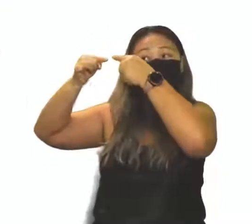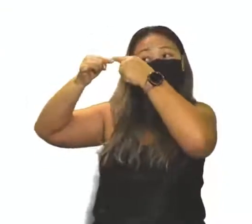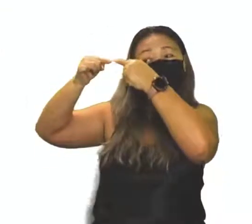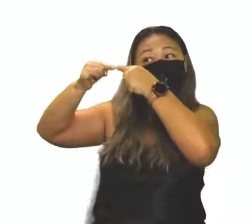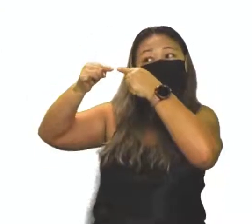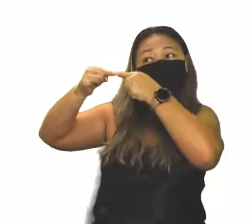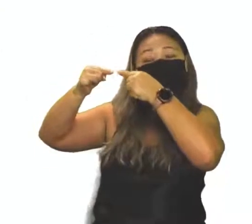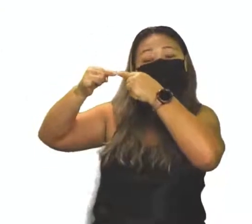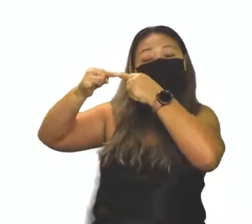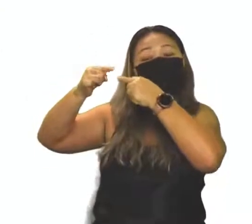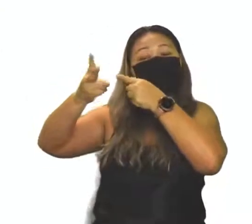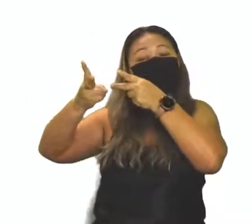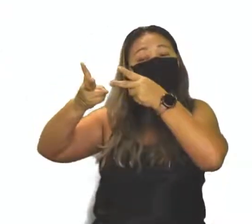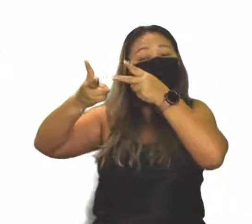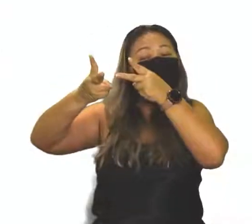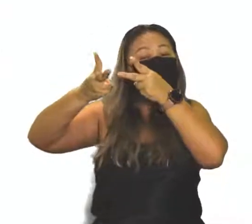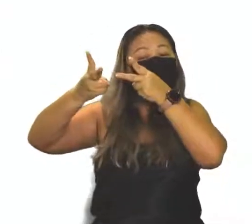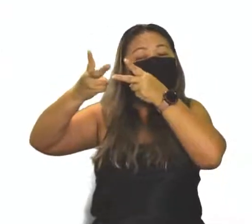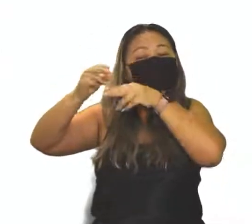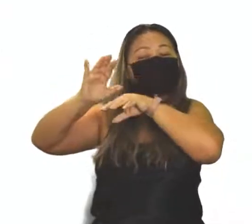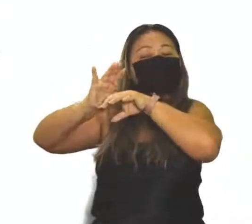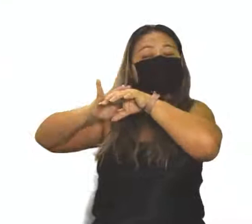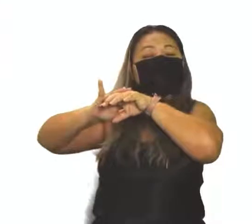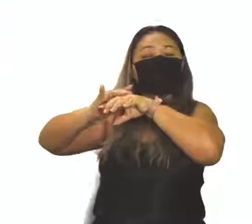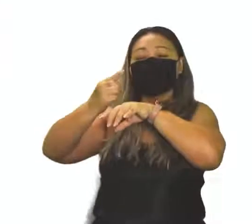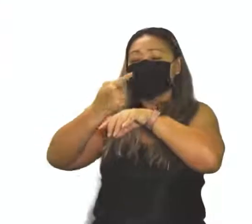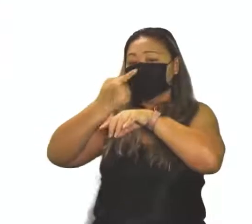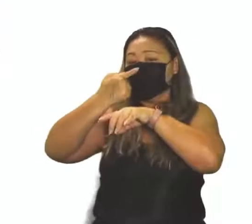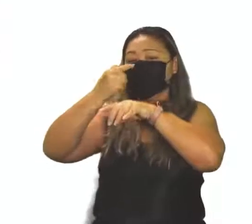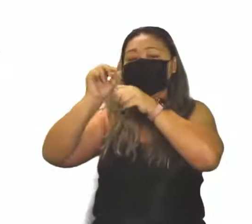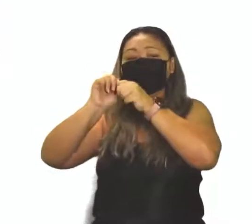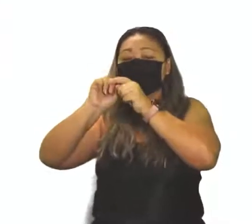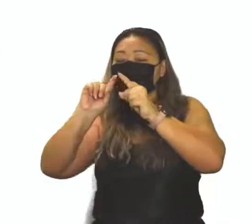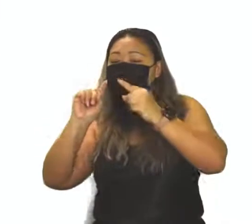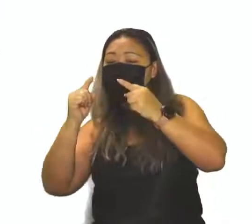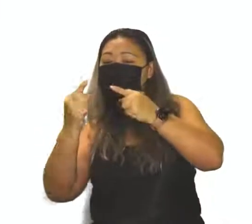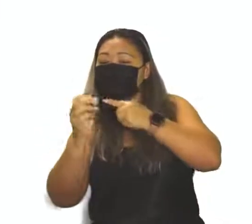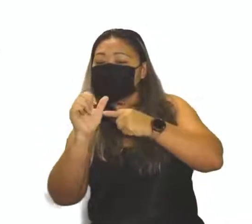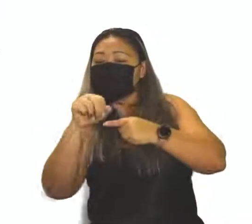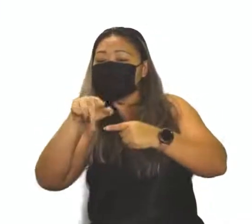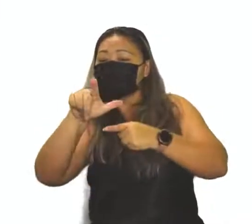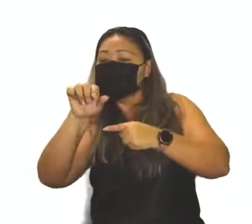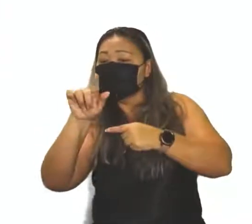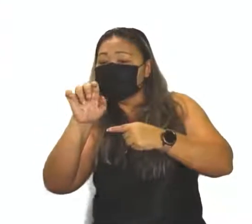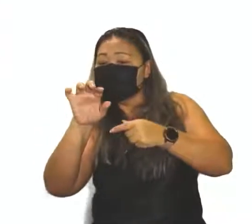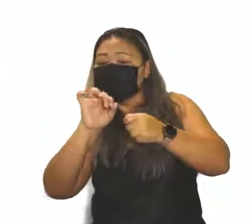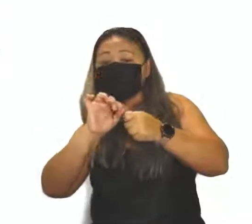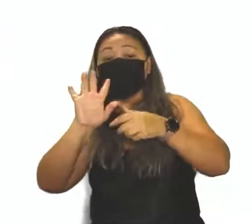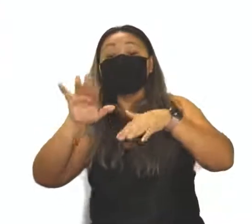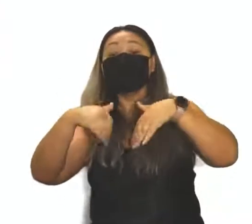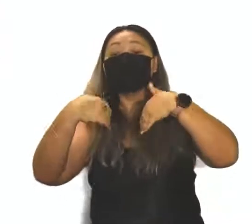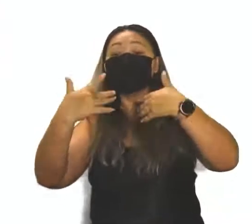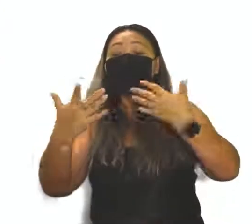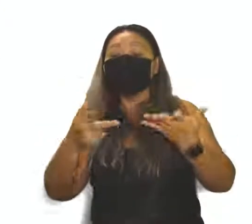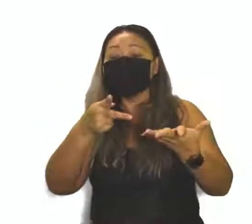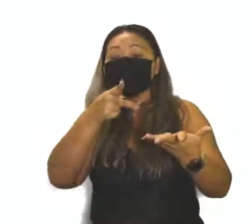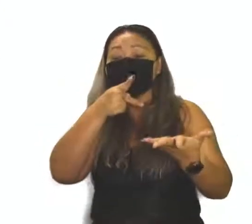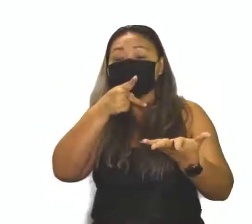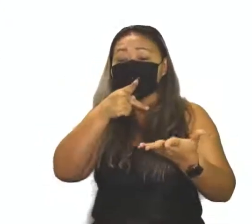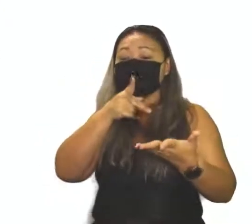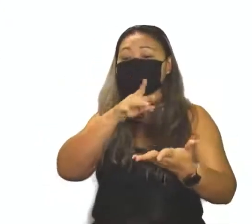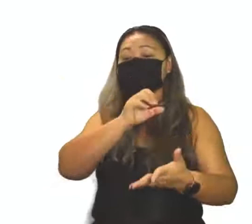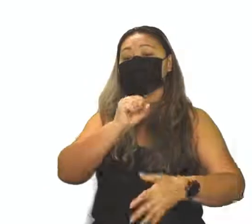que é a intuição, contemplação, analogia e etc. Aí o Platão, o filósofo lá